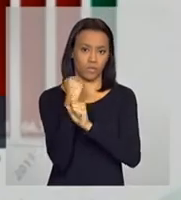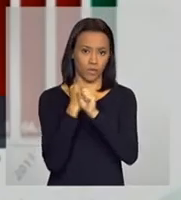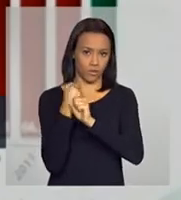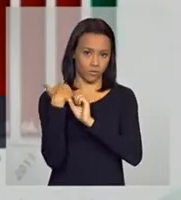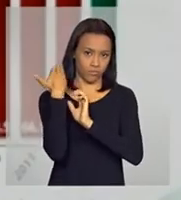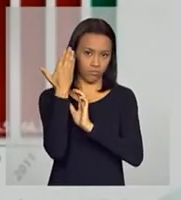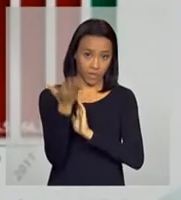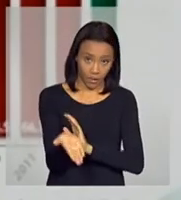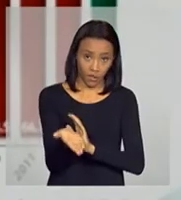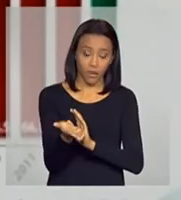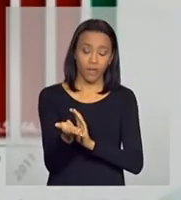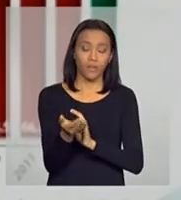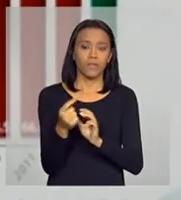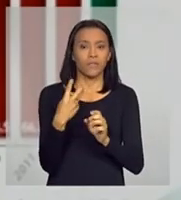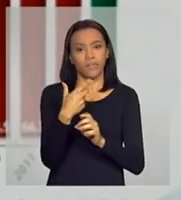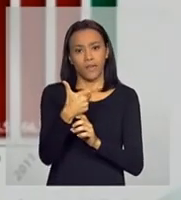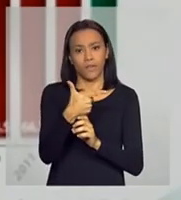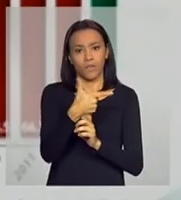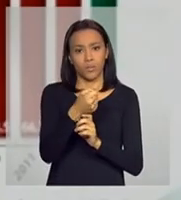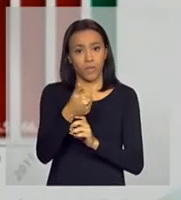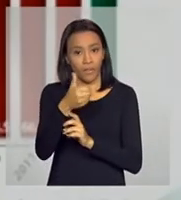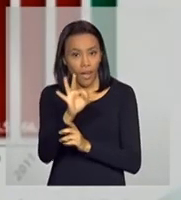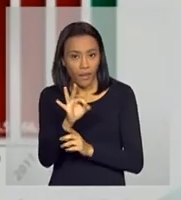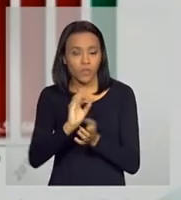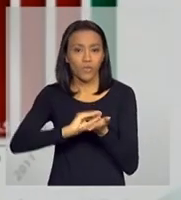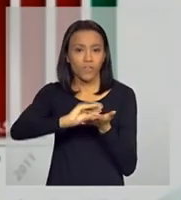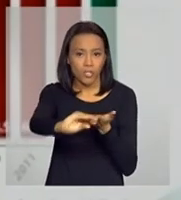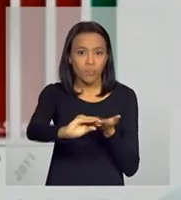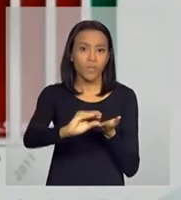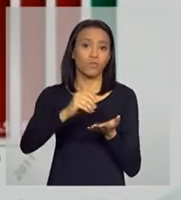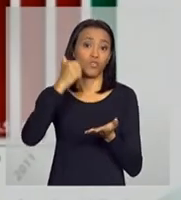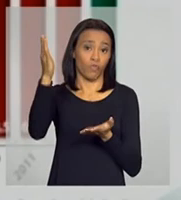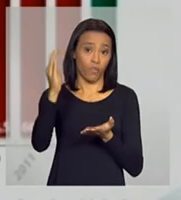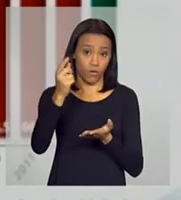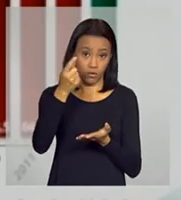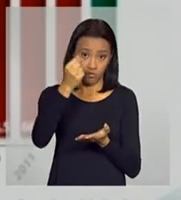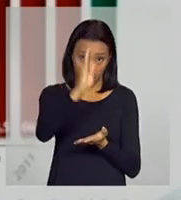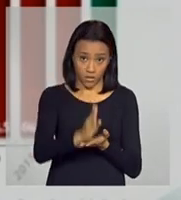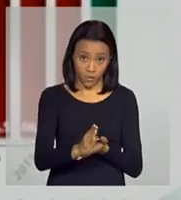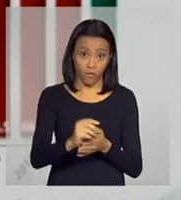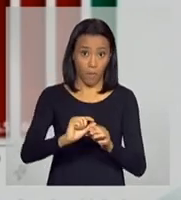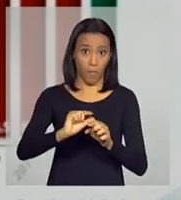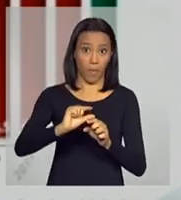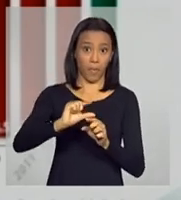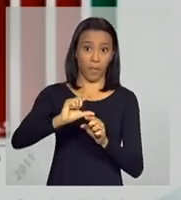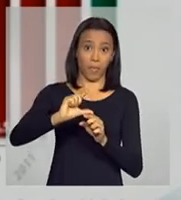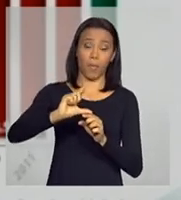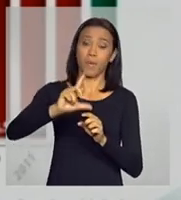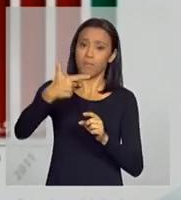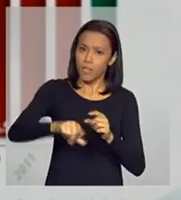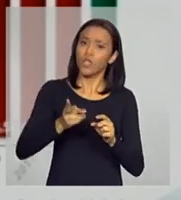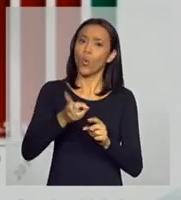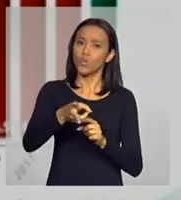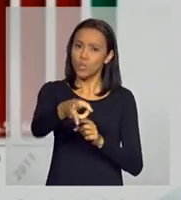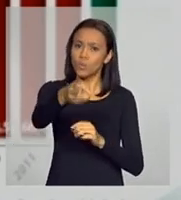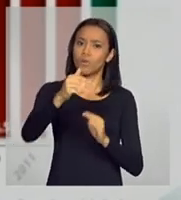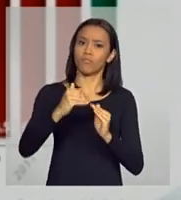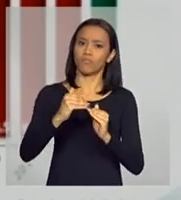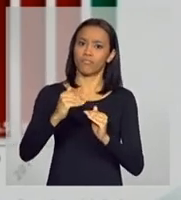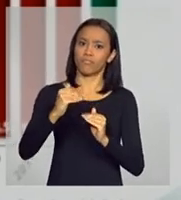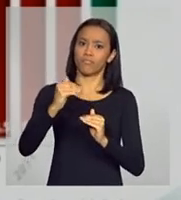ou seja a partir de 2010 e investimento estrangeiro vem aumentando e se mantendo esse patamar elevado